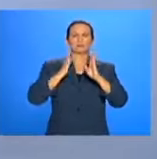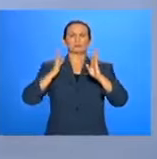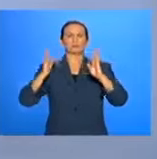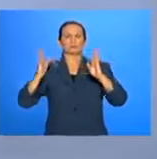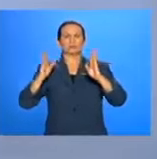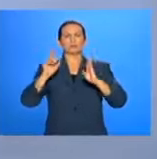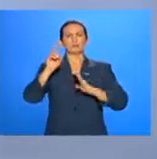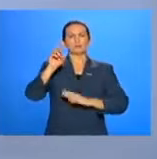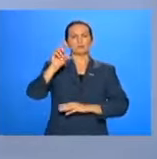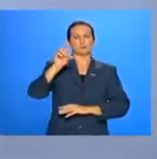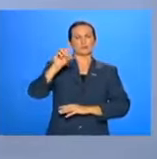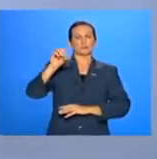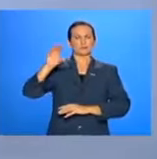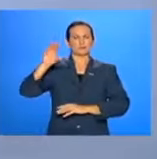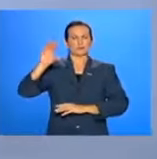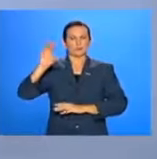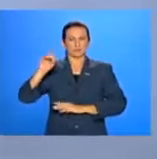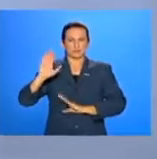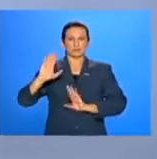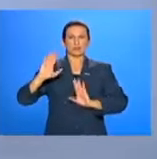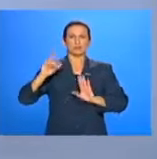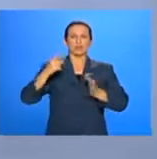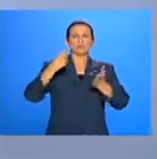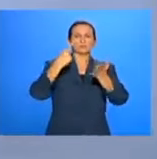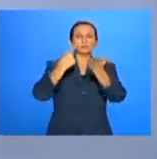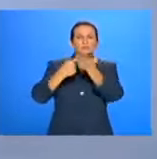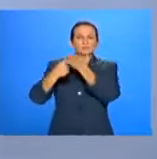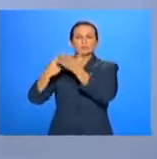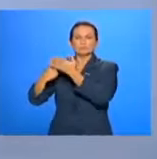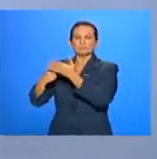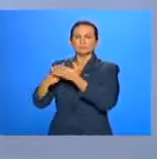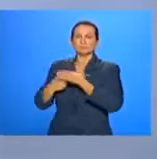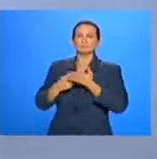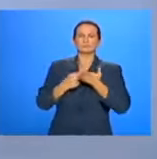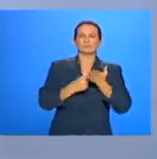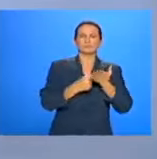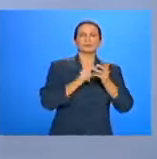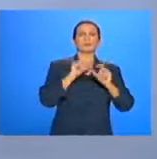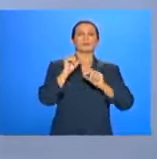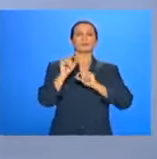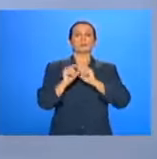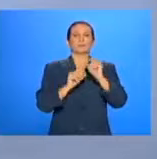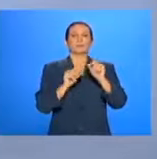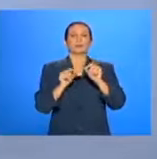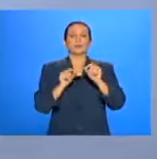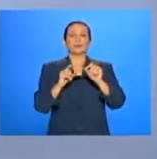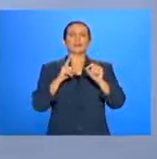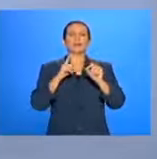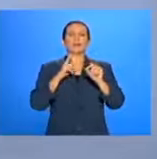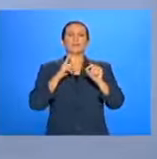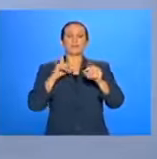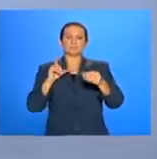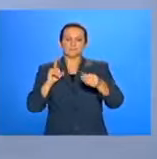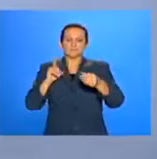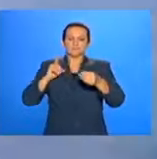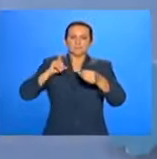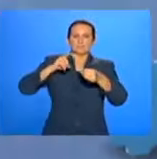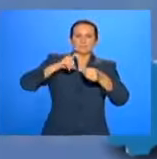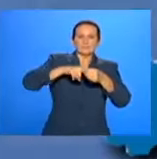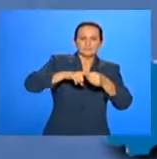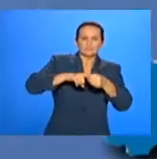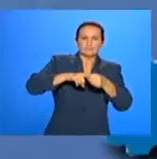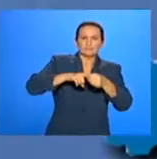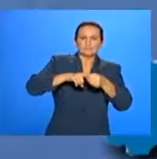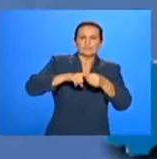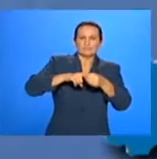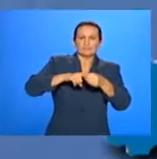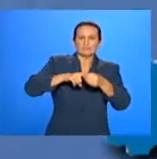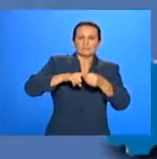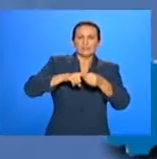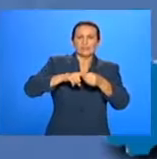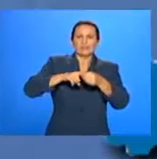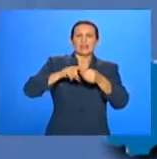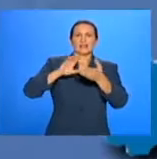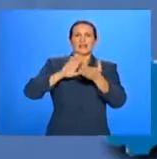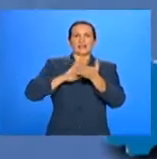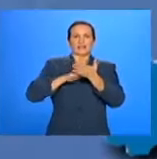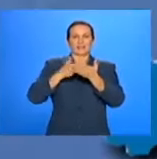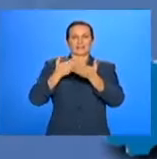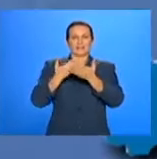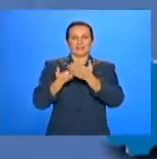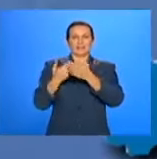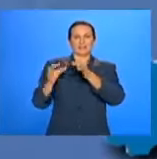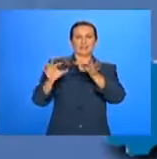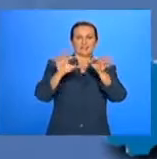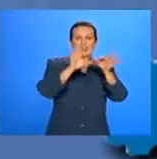foram estabelecidas unidades de intérpretes ligadas aos escritórios regionais da FENEIS. Em 2002,